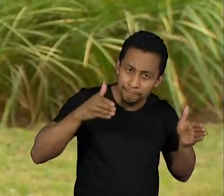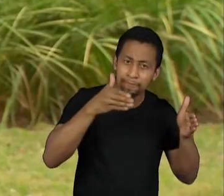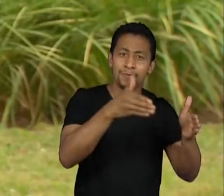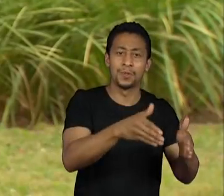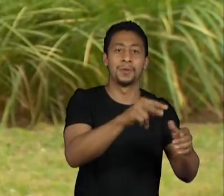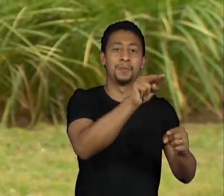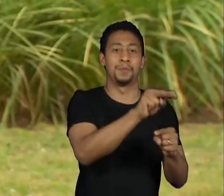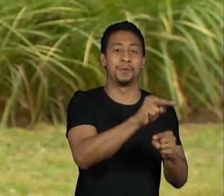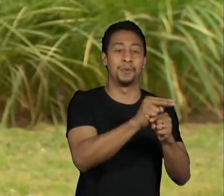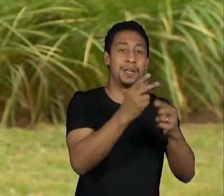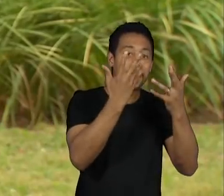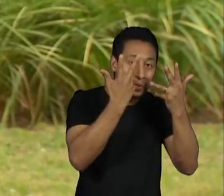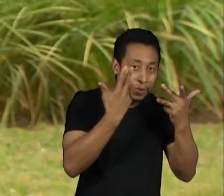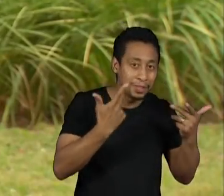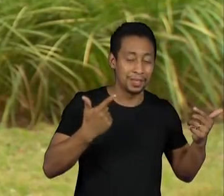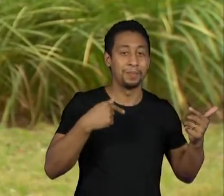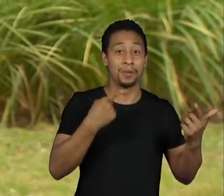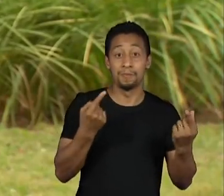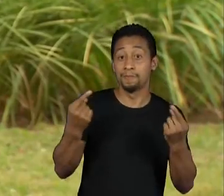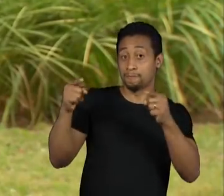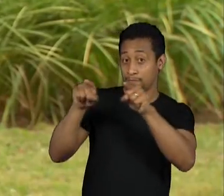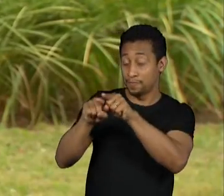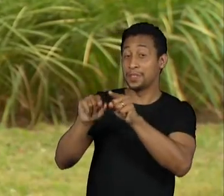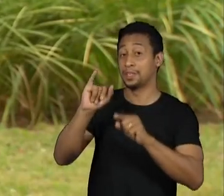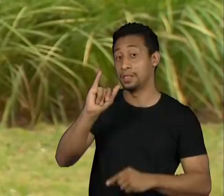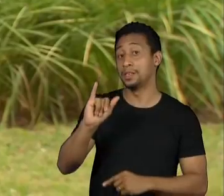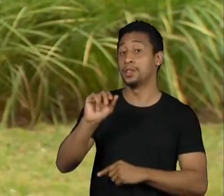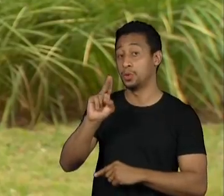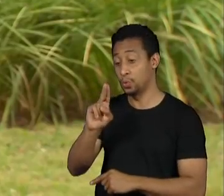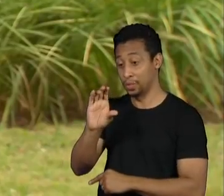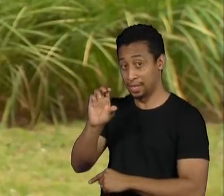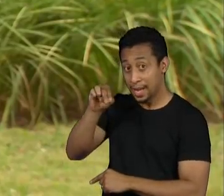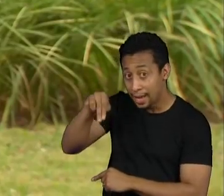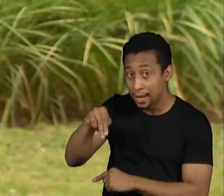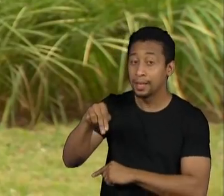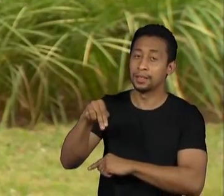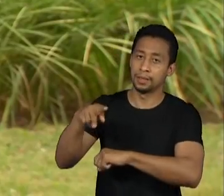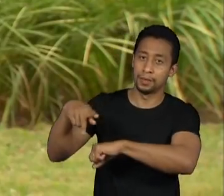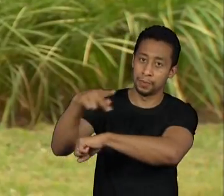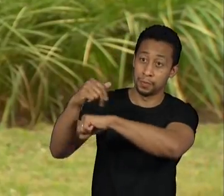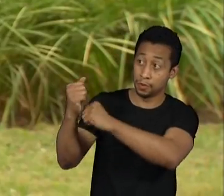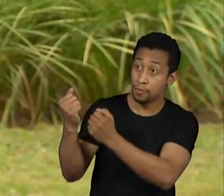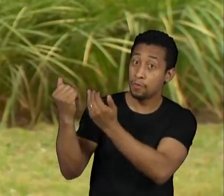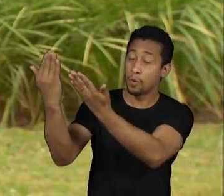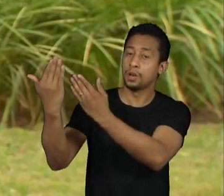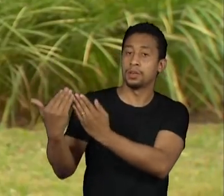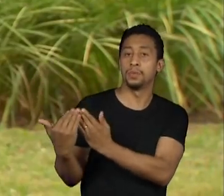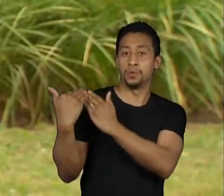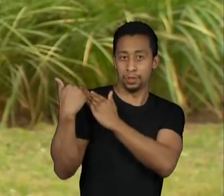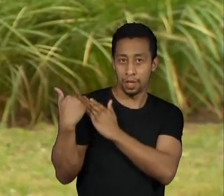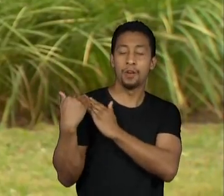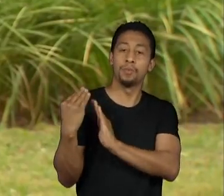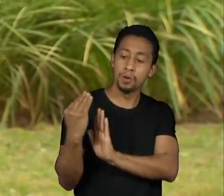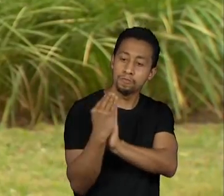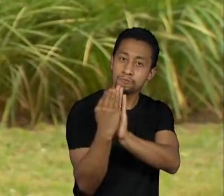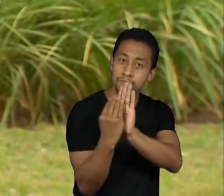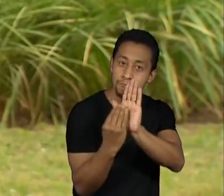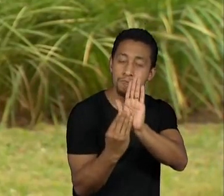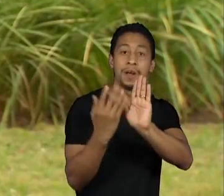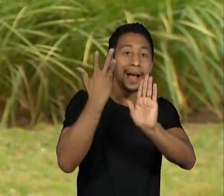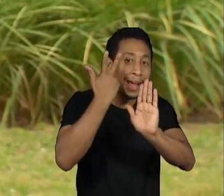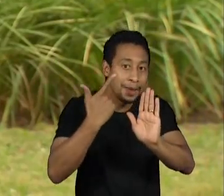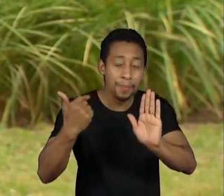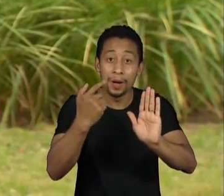especializado em conservação ligado à IUCN, a organização internacional responsável pela lista vermelha de